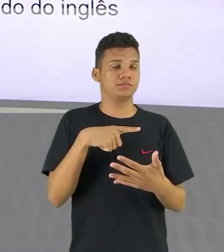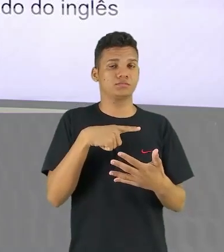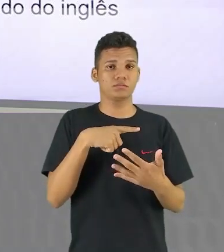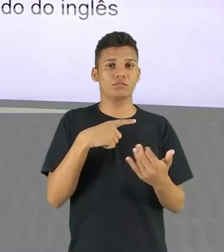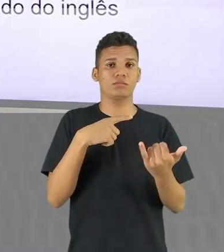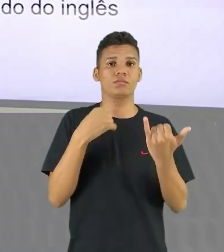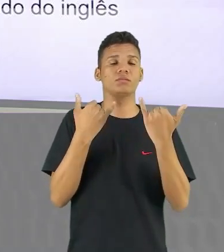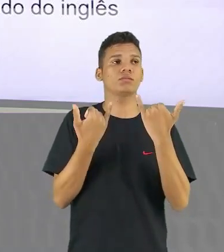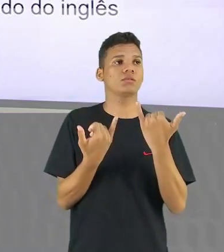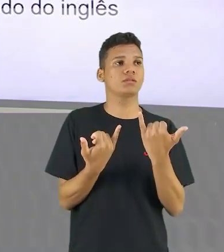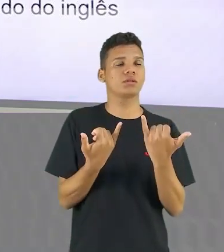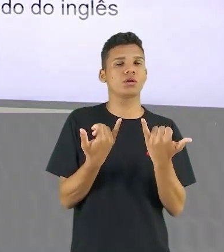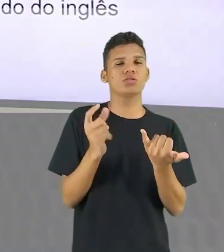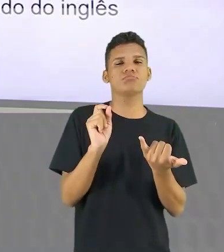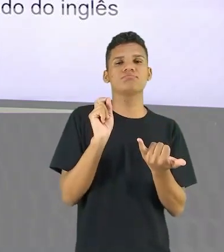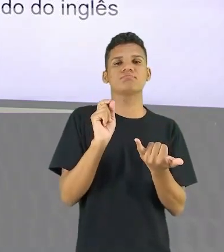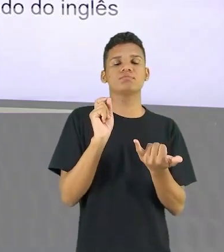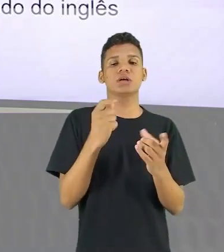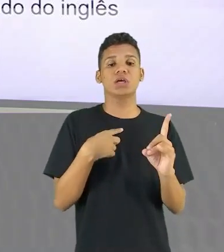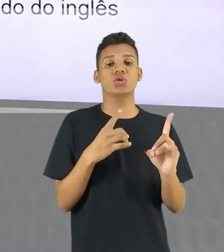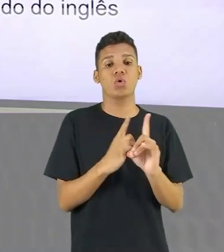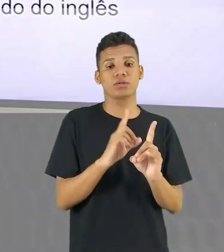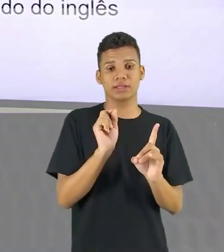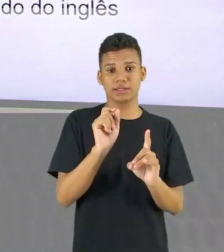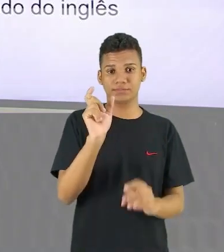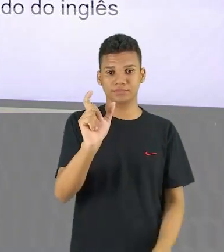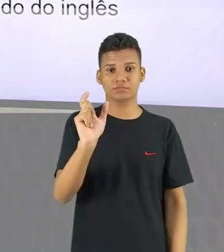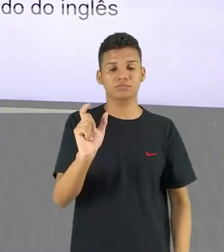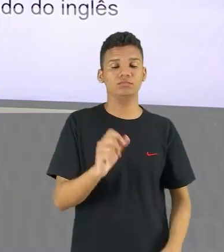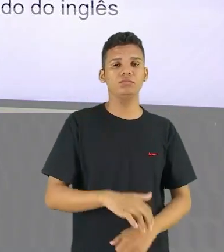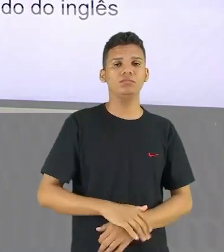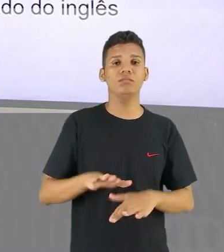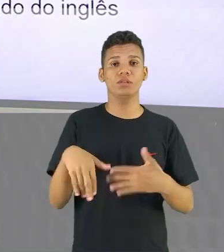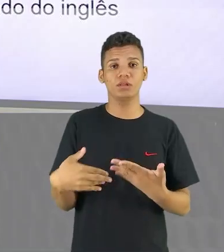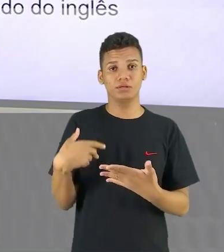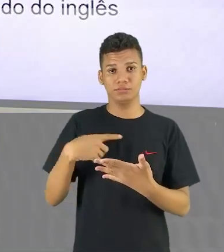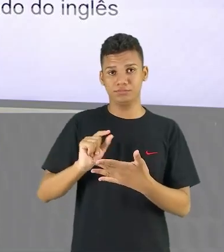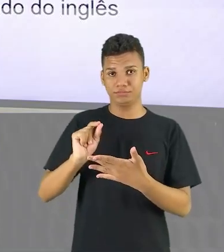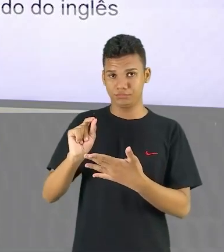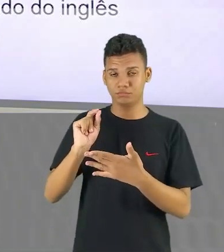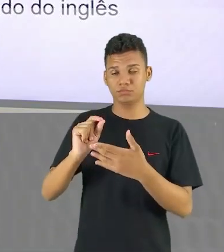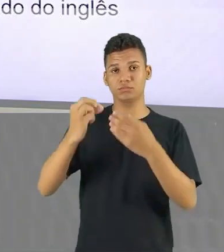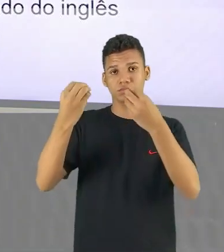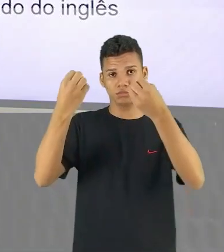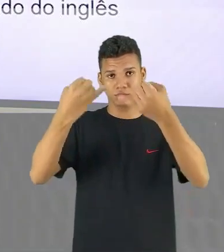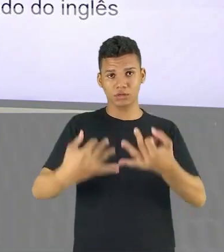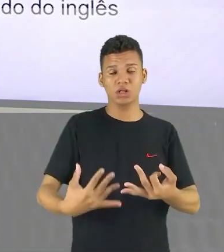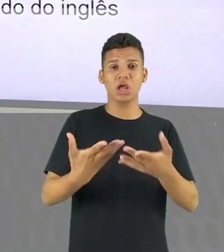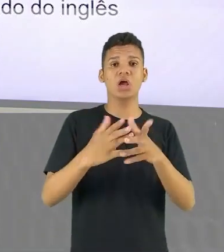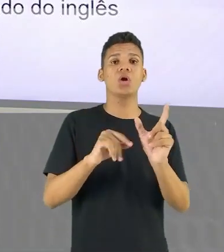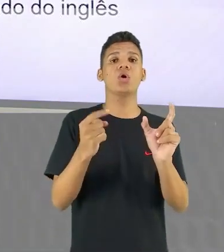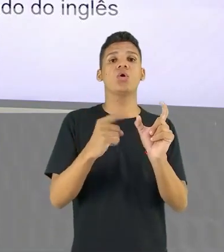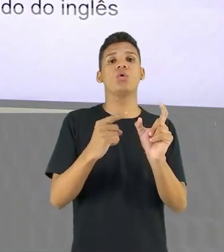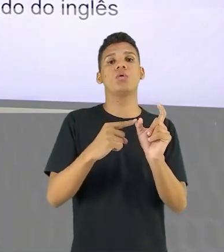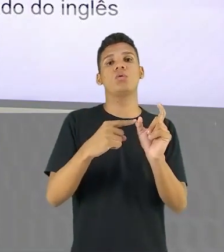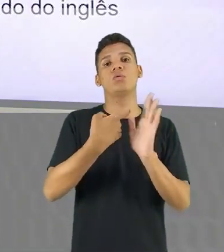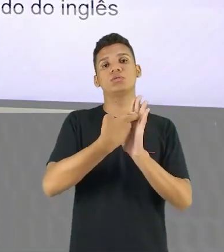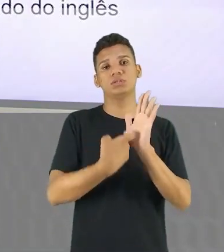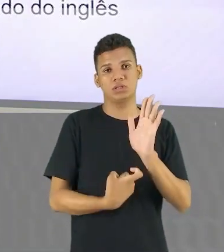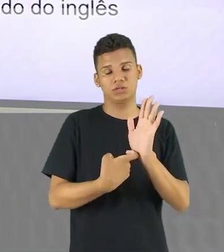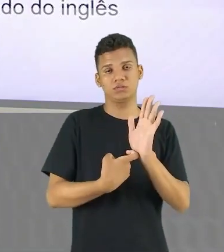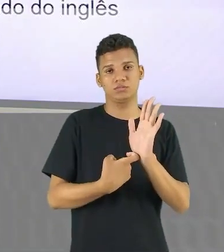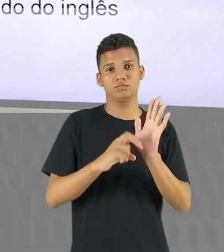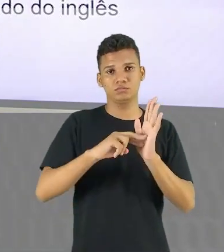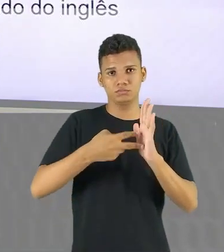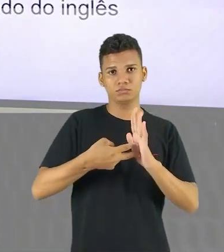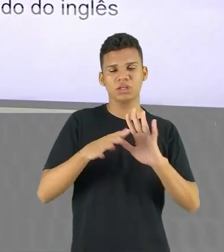yet only evidenciam o quê? Então, olha aqui, eu trouxe o gênero textual igual, o infográfico na